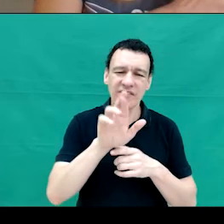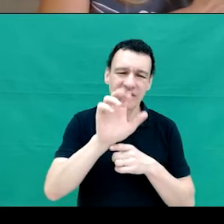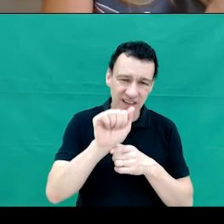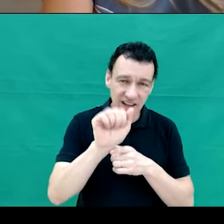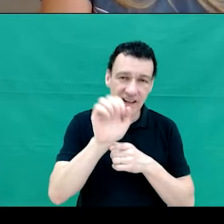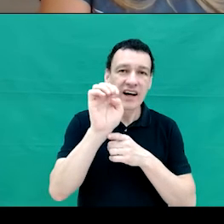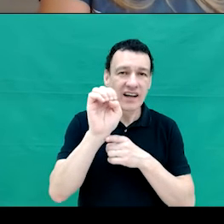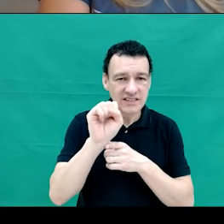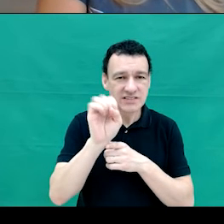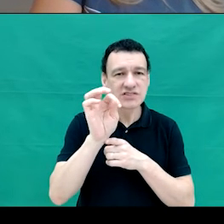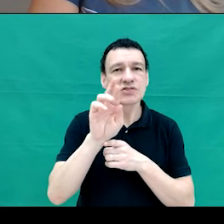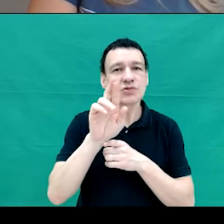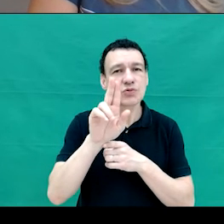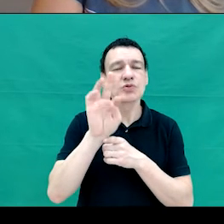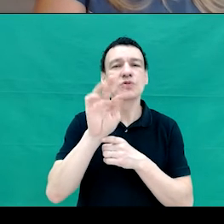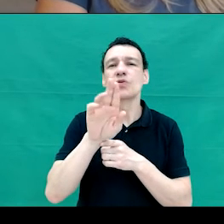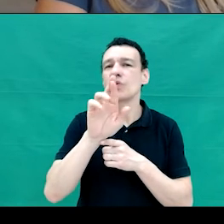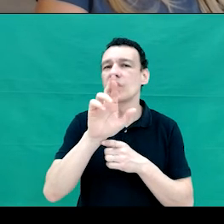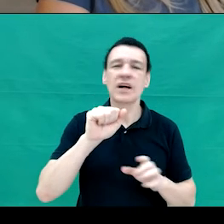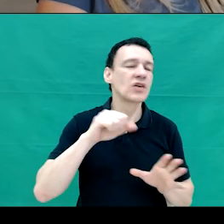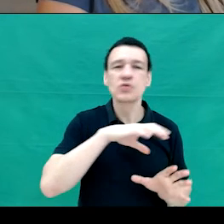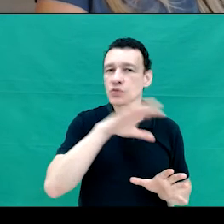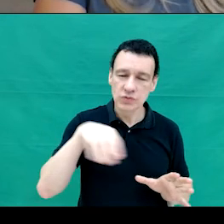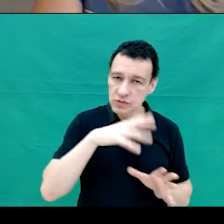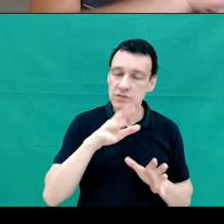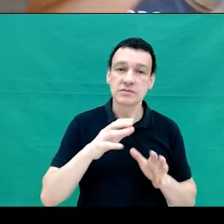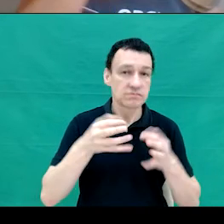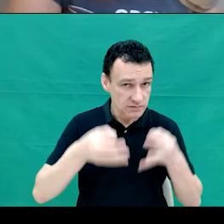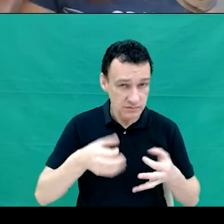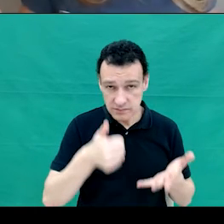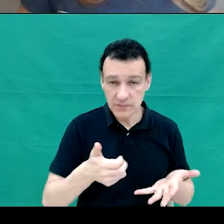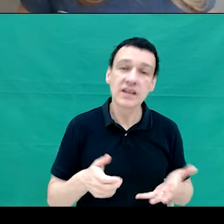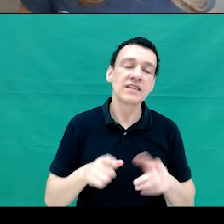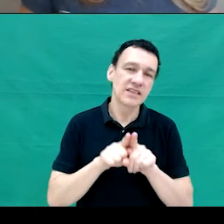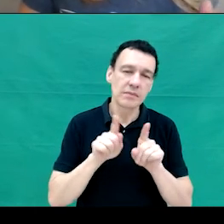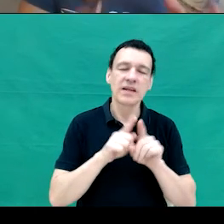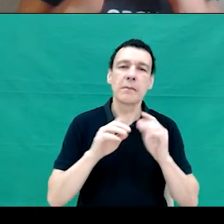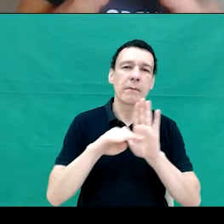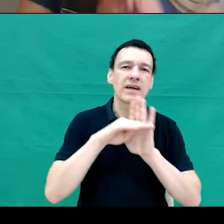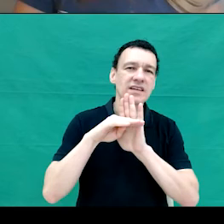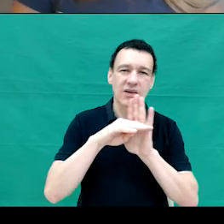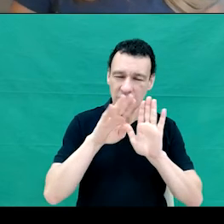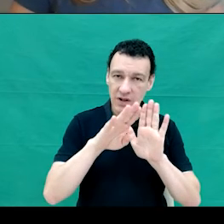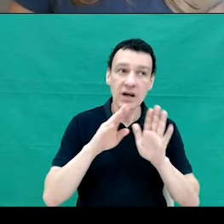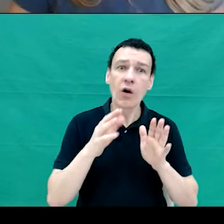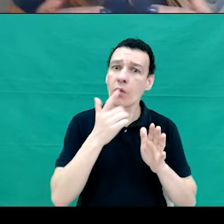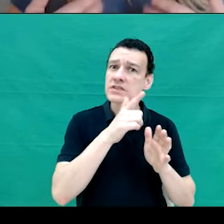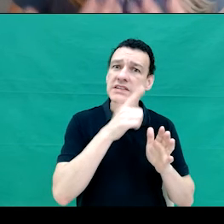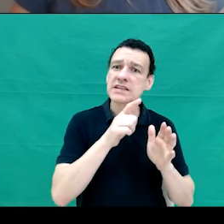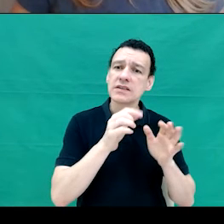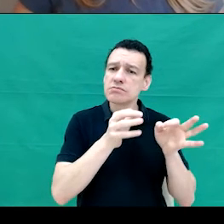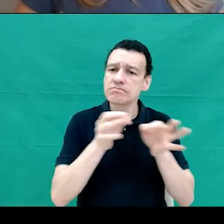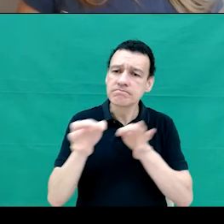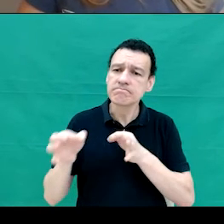web para verificar se aquele padrão está sendo coberto, né, naquele desenvolvimento, o